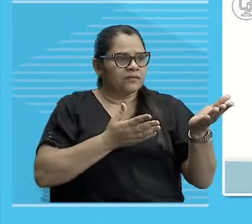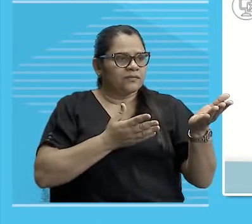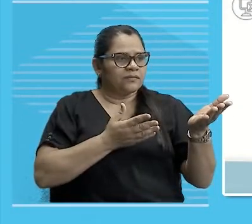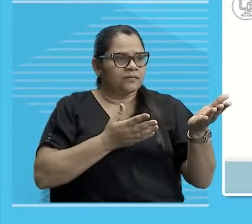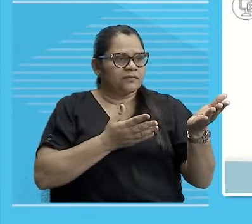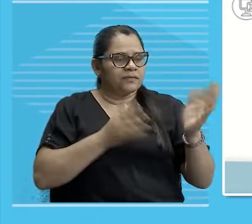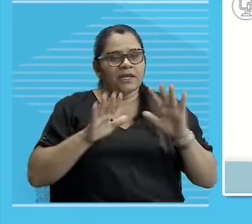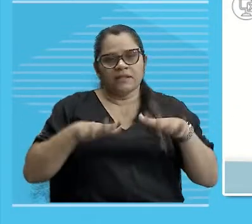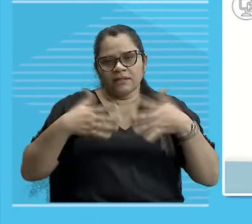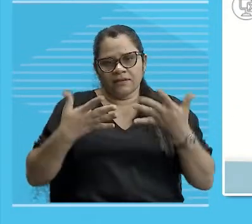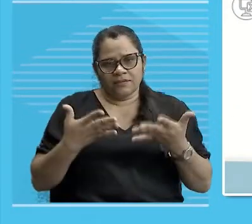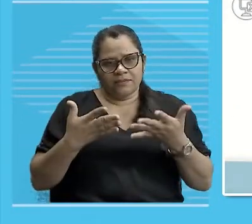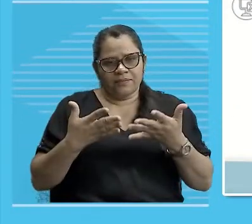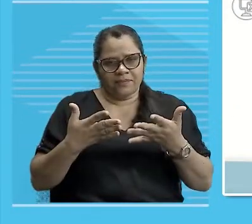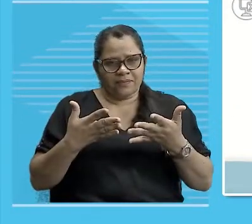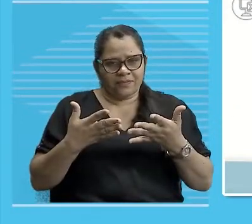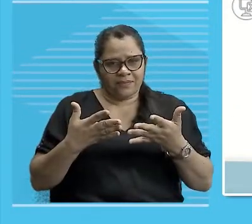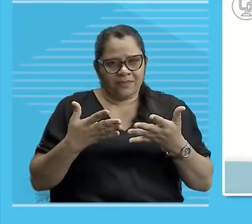Aí,